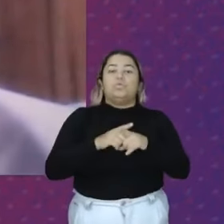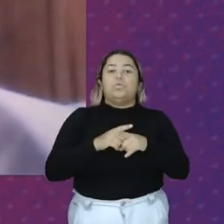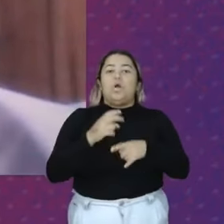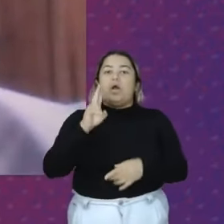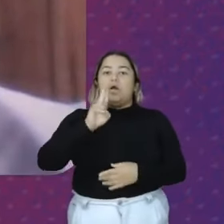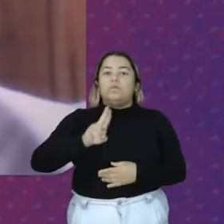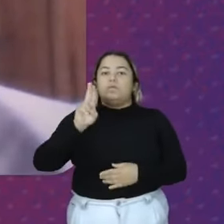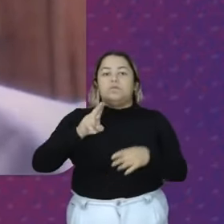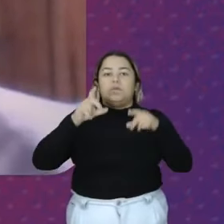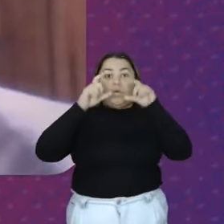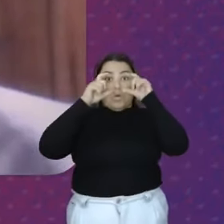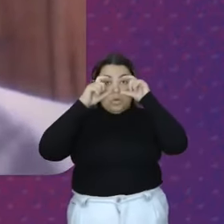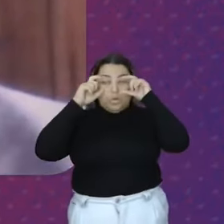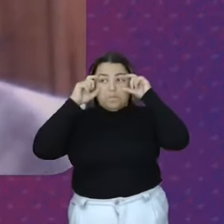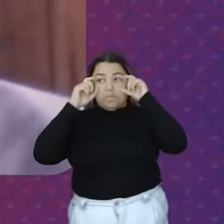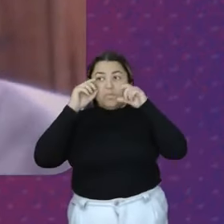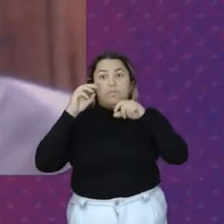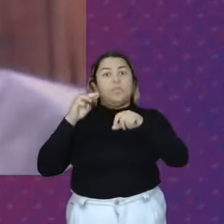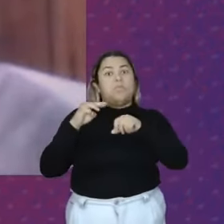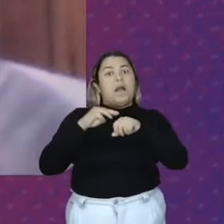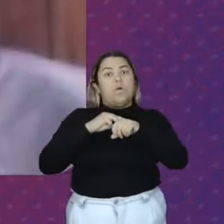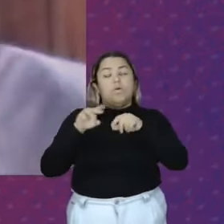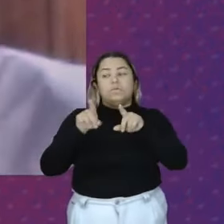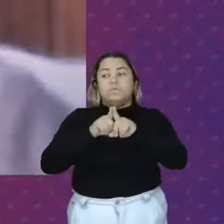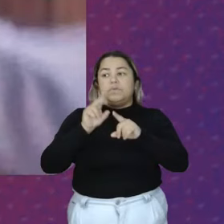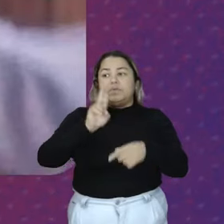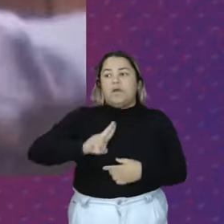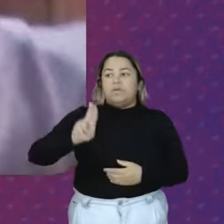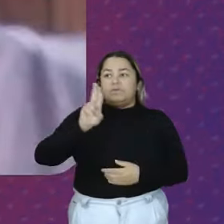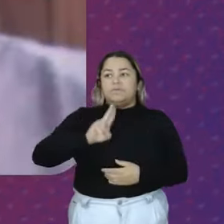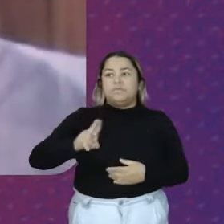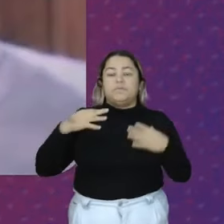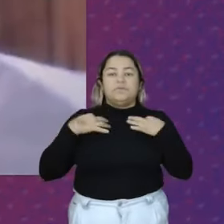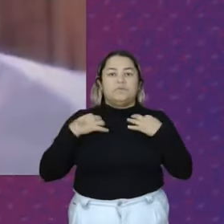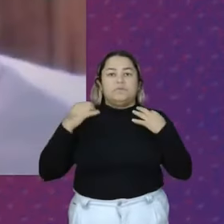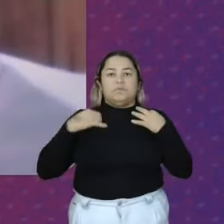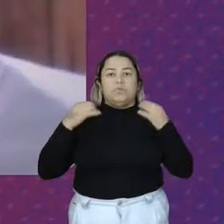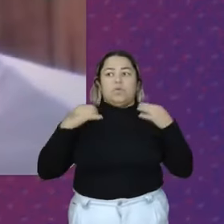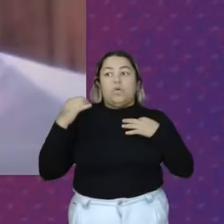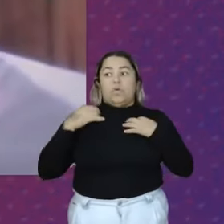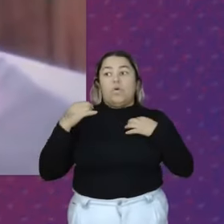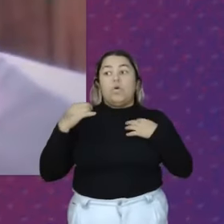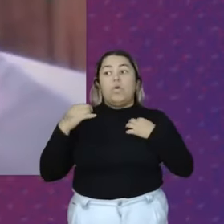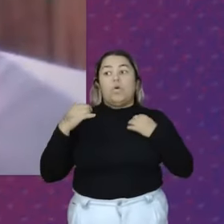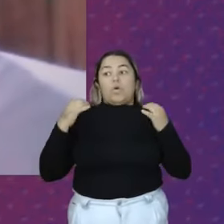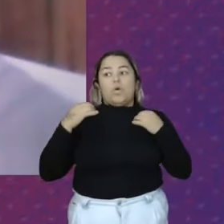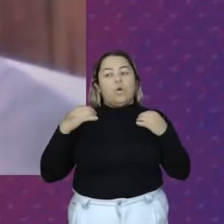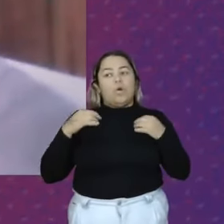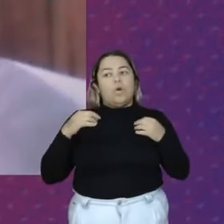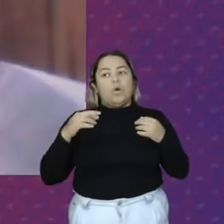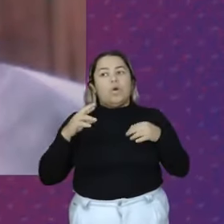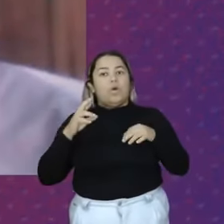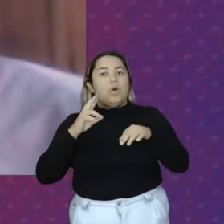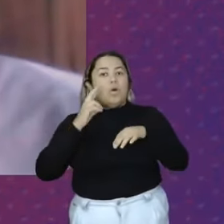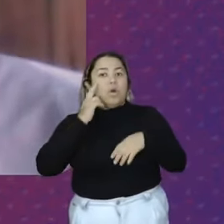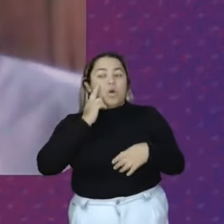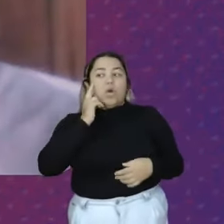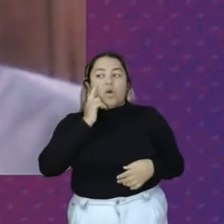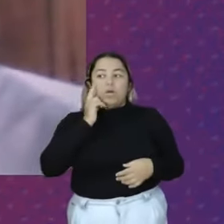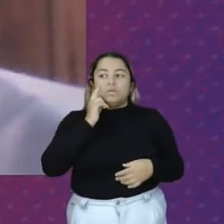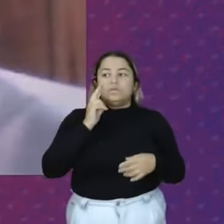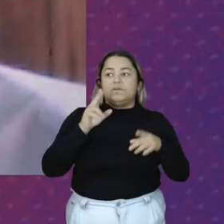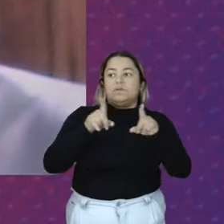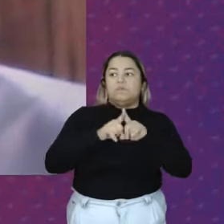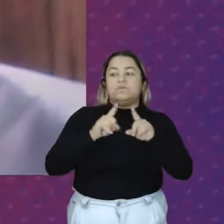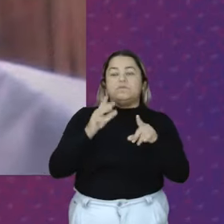de jaro marrom né Estou usando uma camiseta rosa que na tela não aparece direito né a a